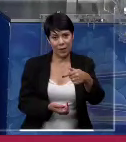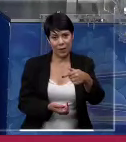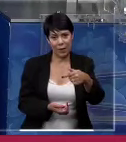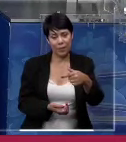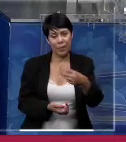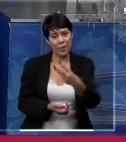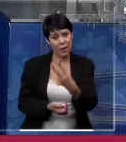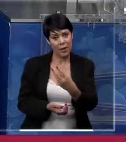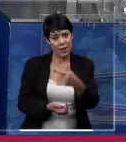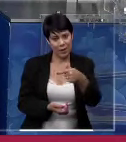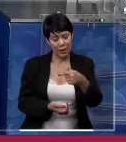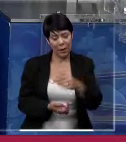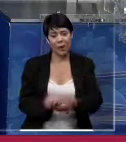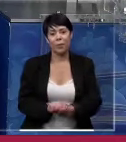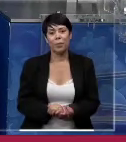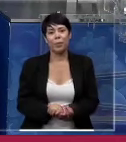Preta,